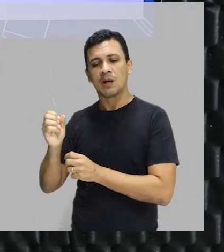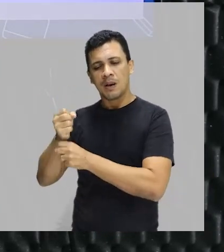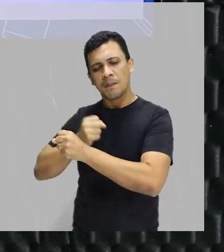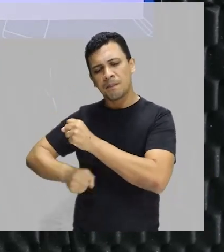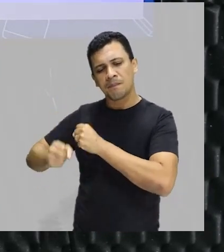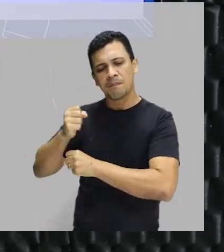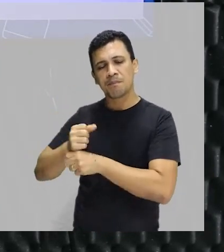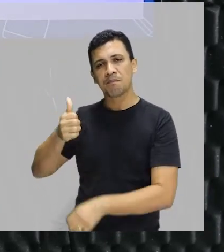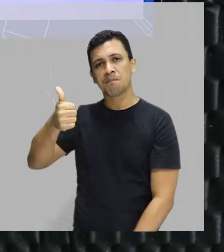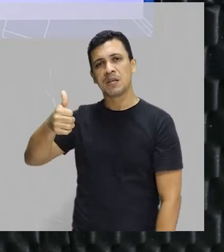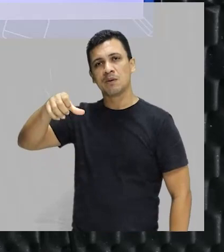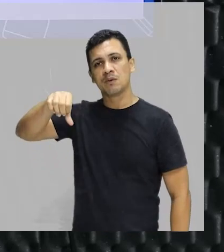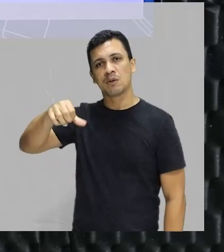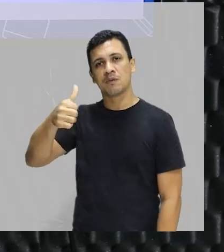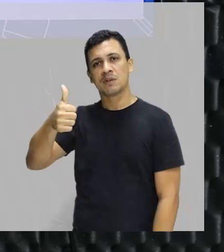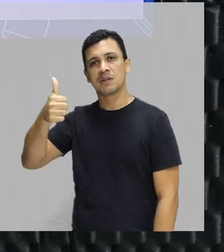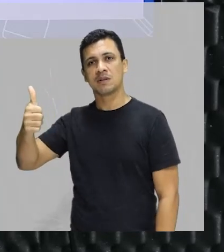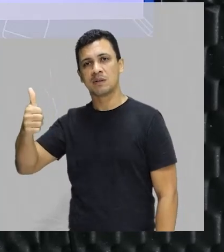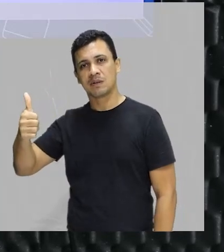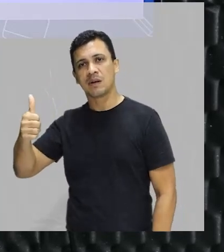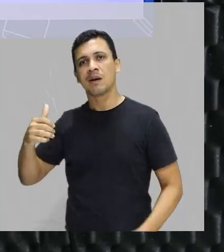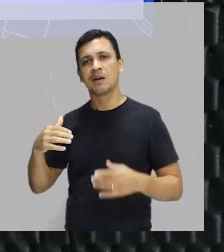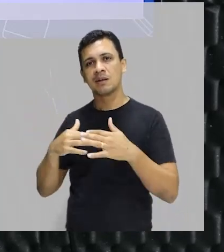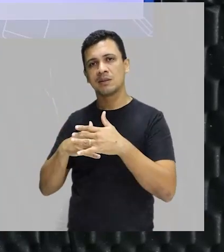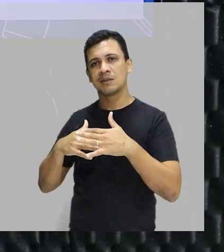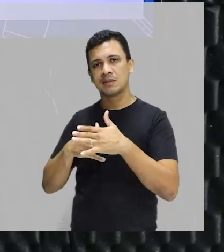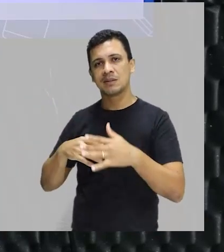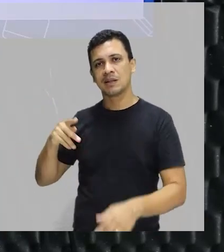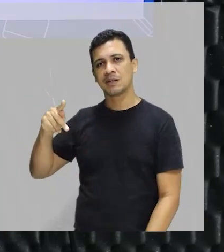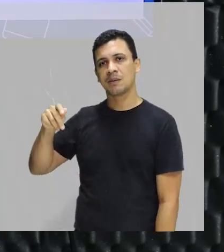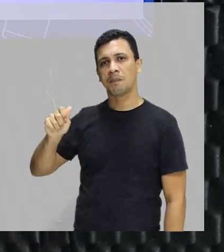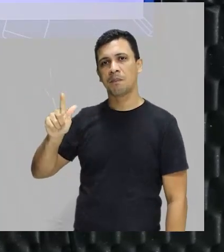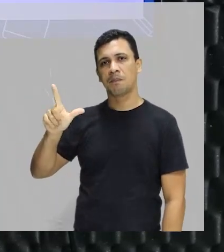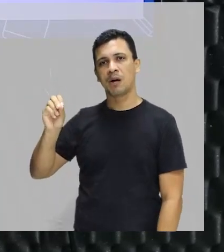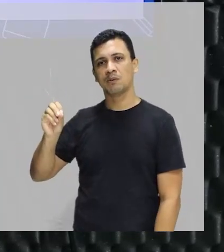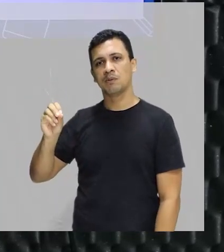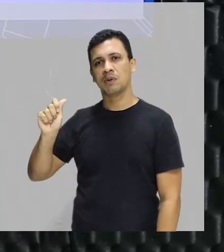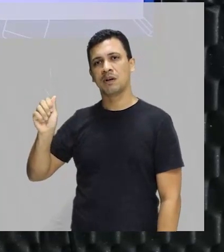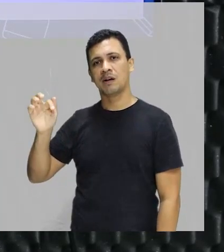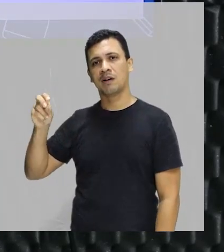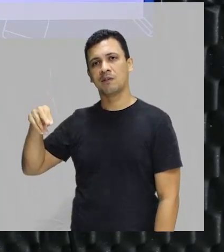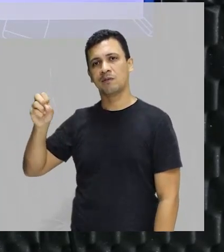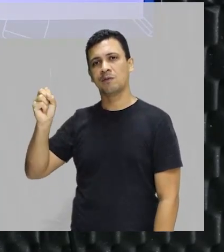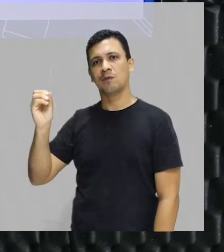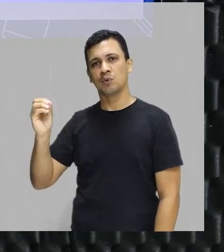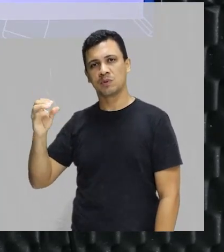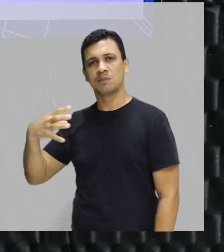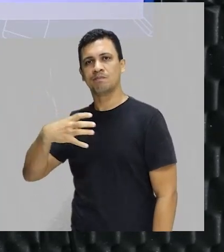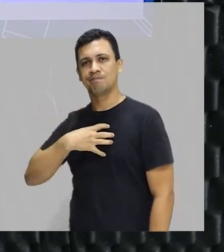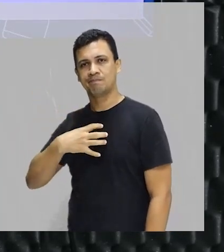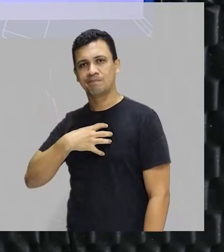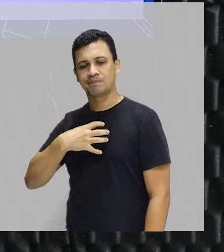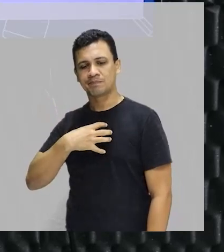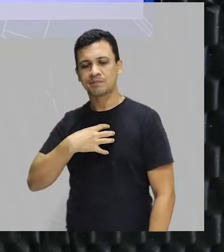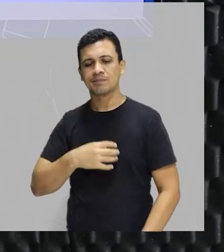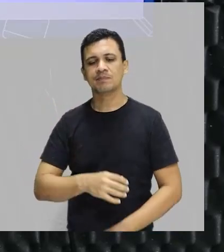1911, em Paulo Afonso, na Bahia. She died in 20th of